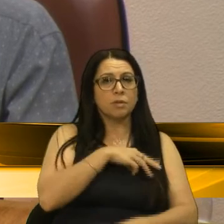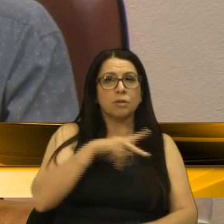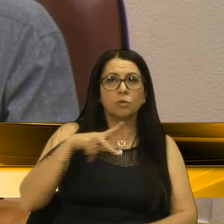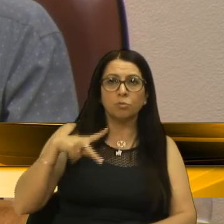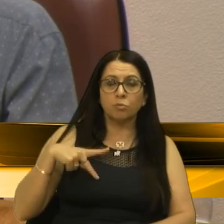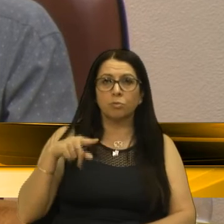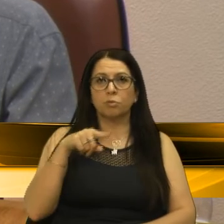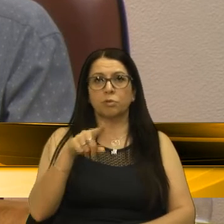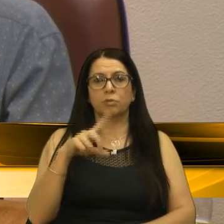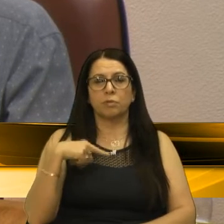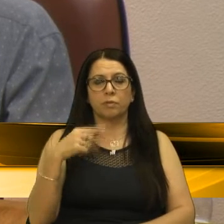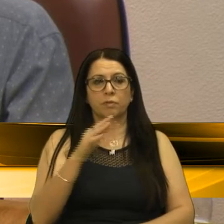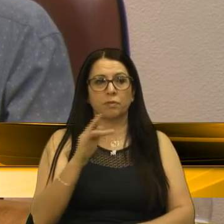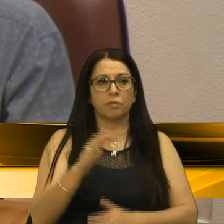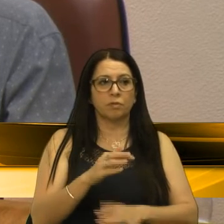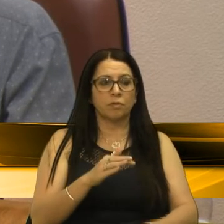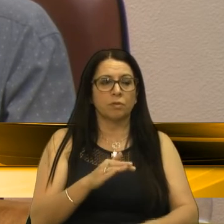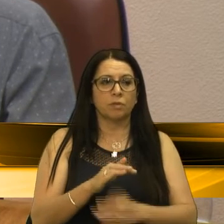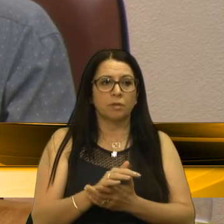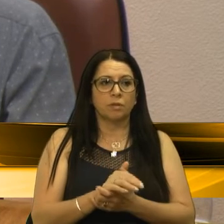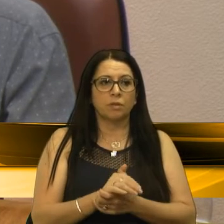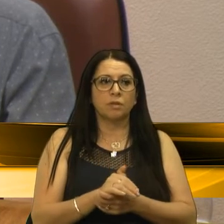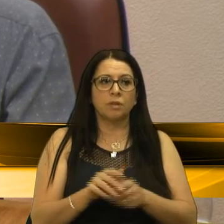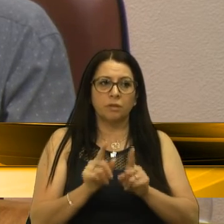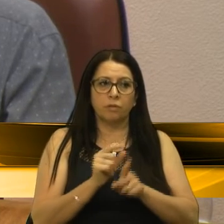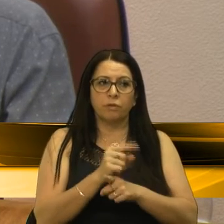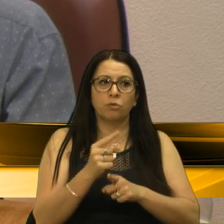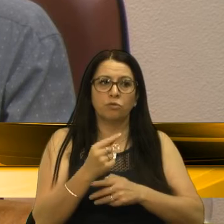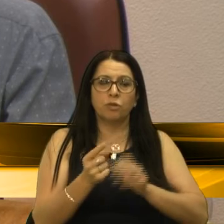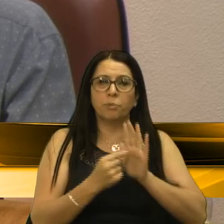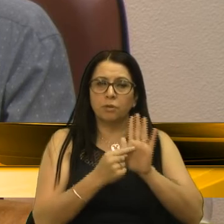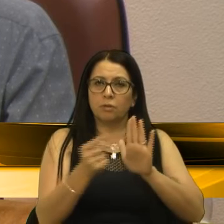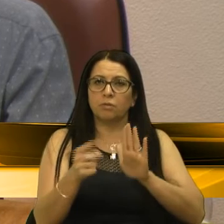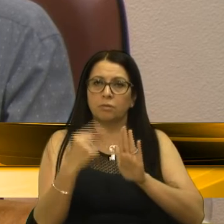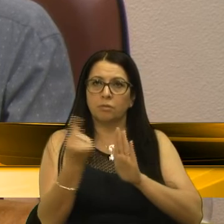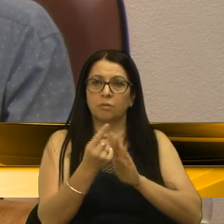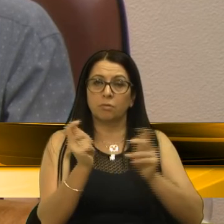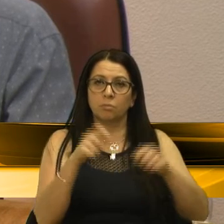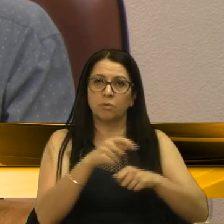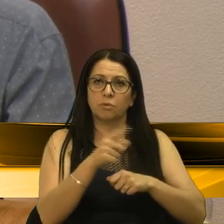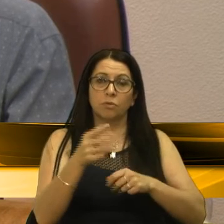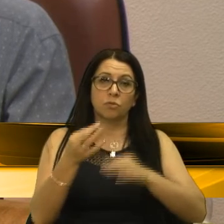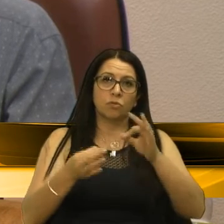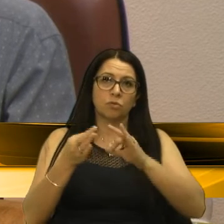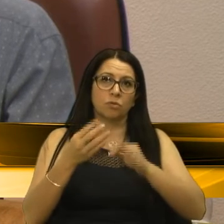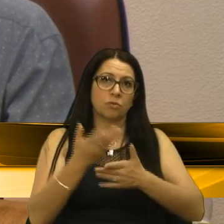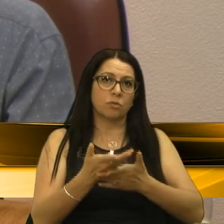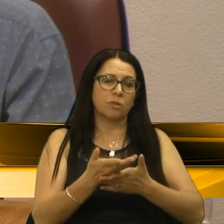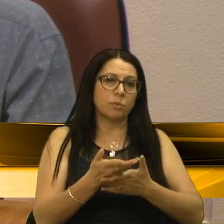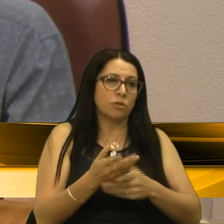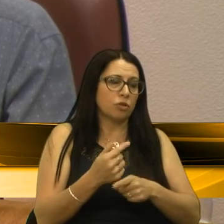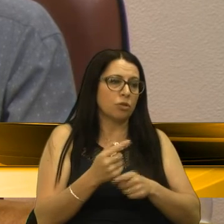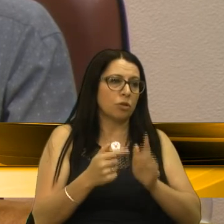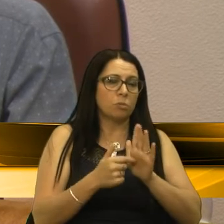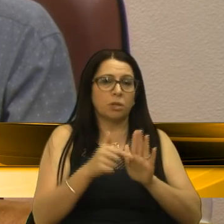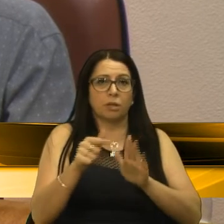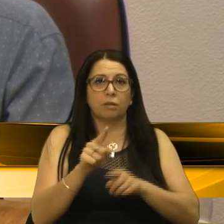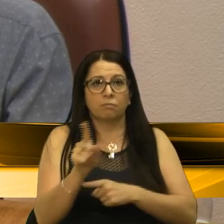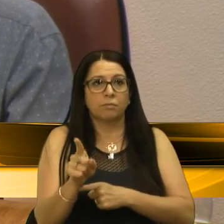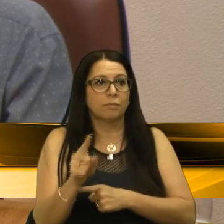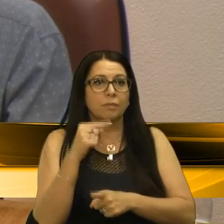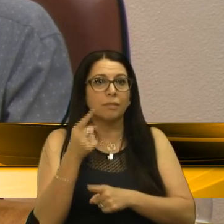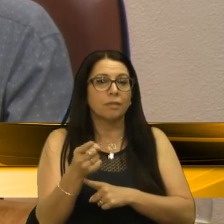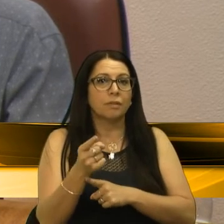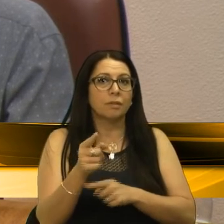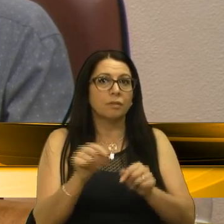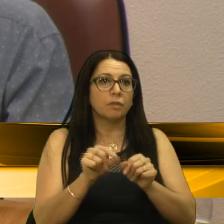Público Federal e o MPE sustentam que a competência da Justiça Federal para o exame da lide